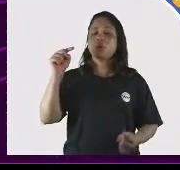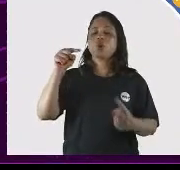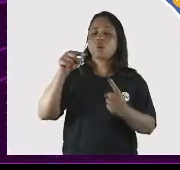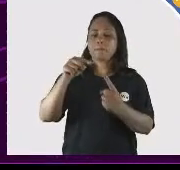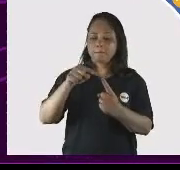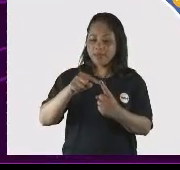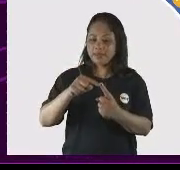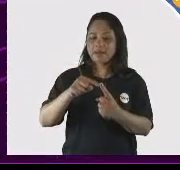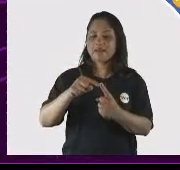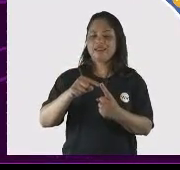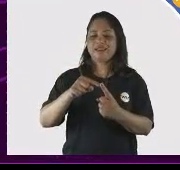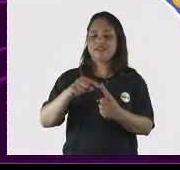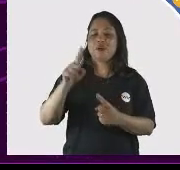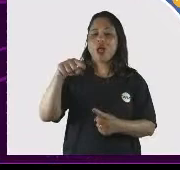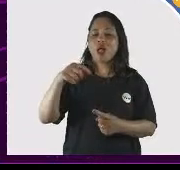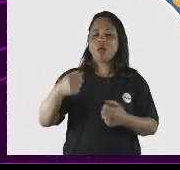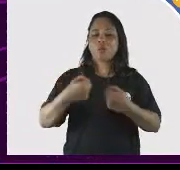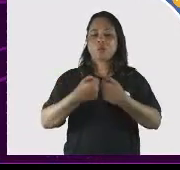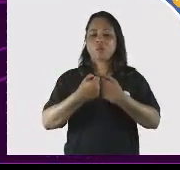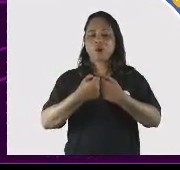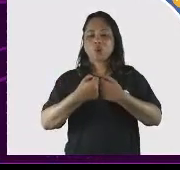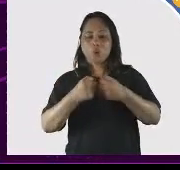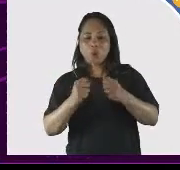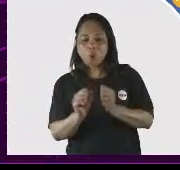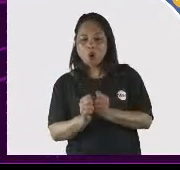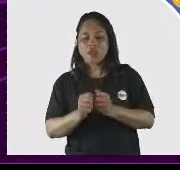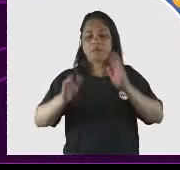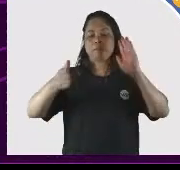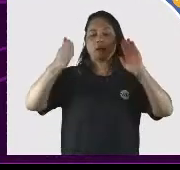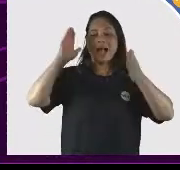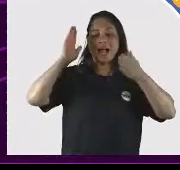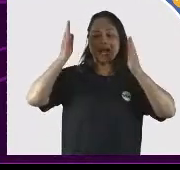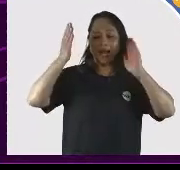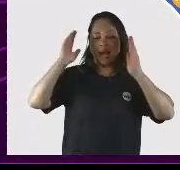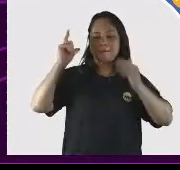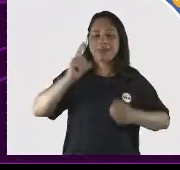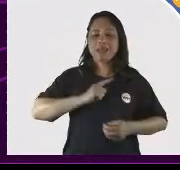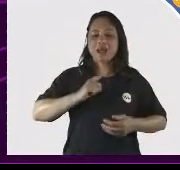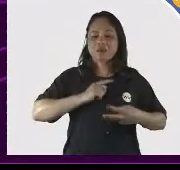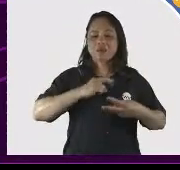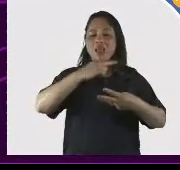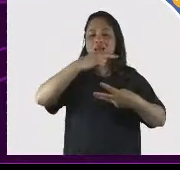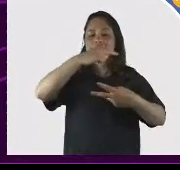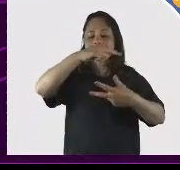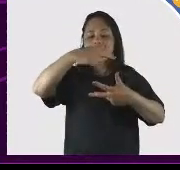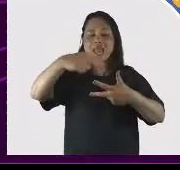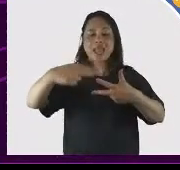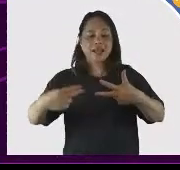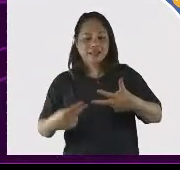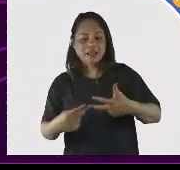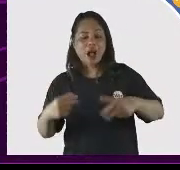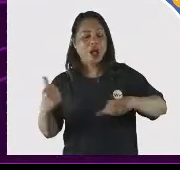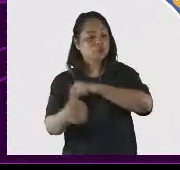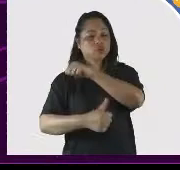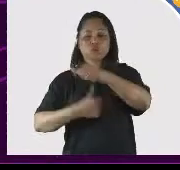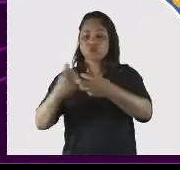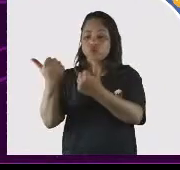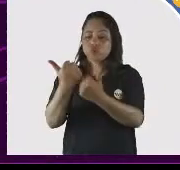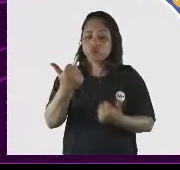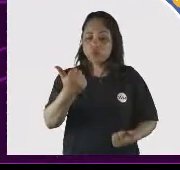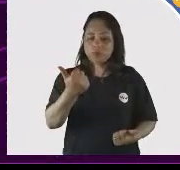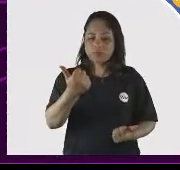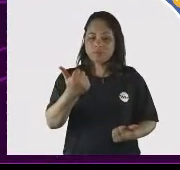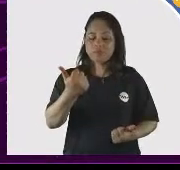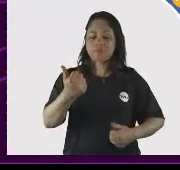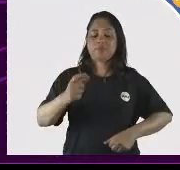reciclagem de caminhões e ônibus também está incluso e é ele é para